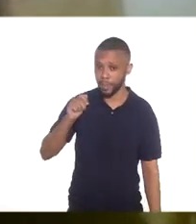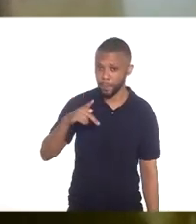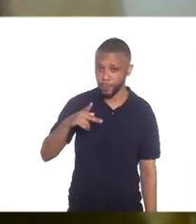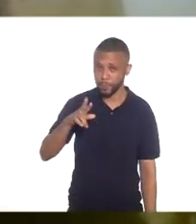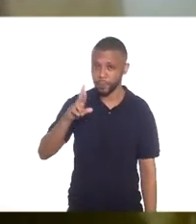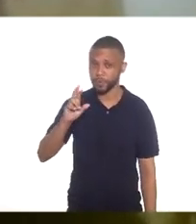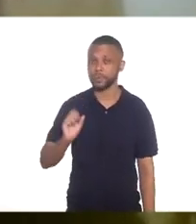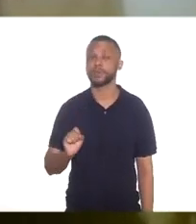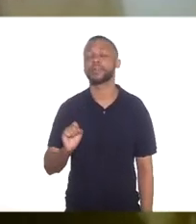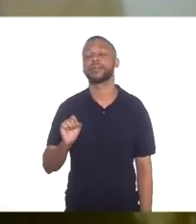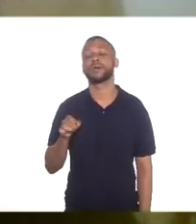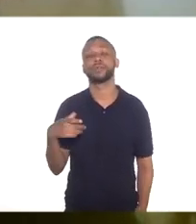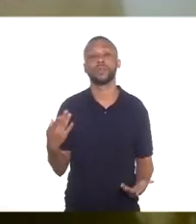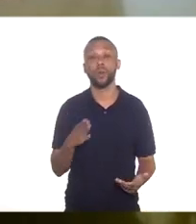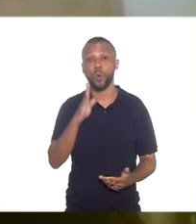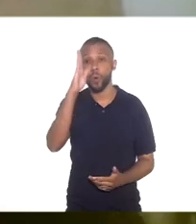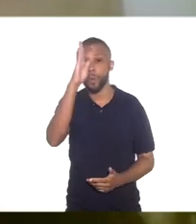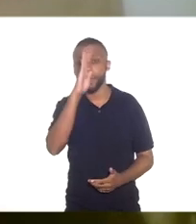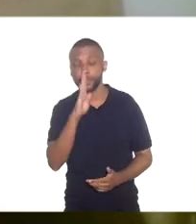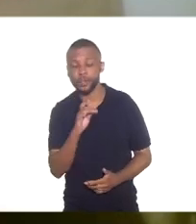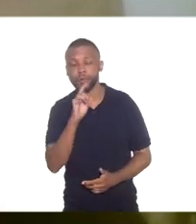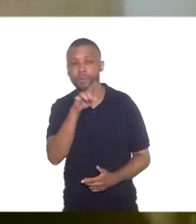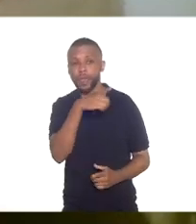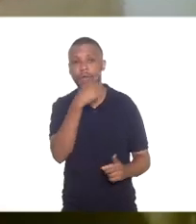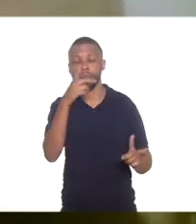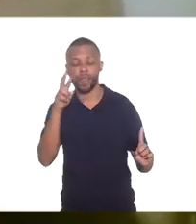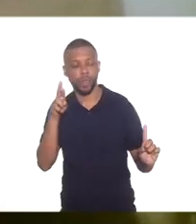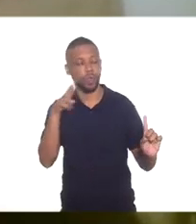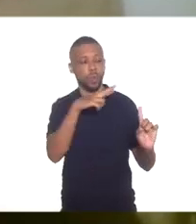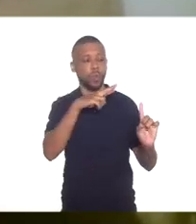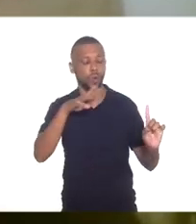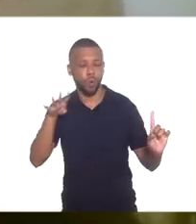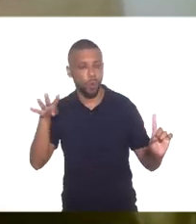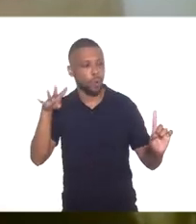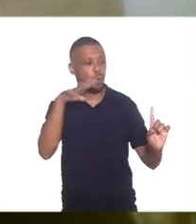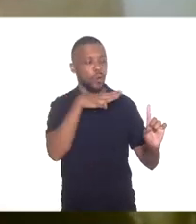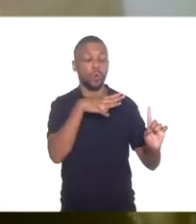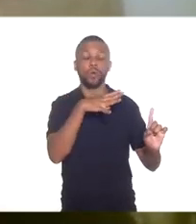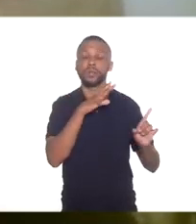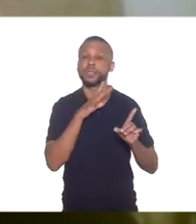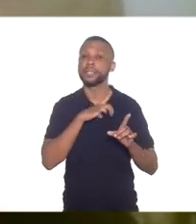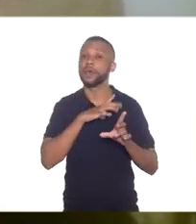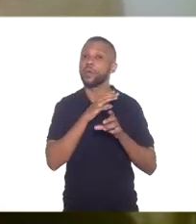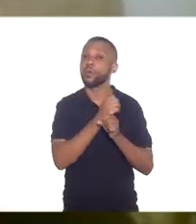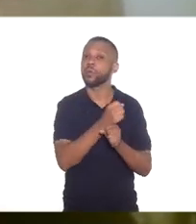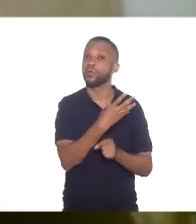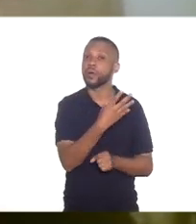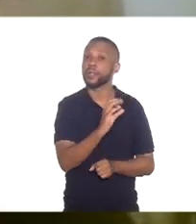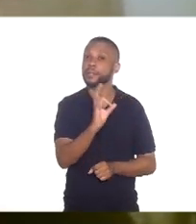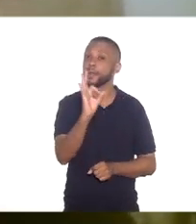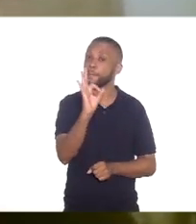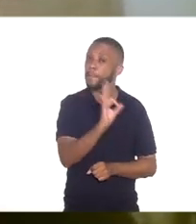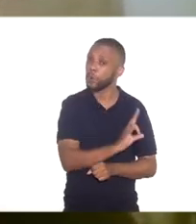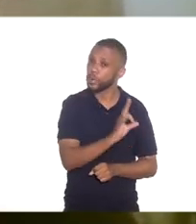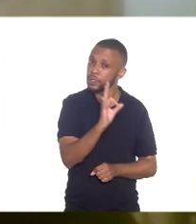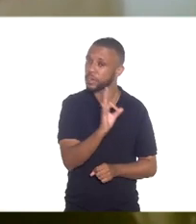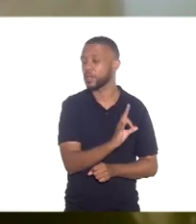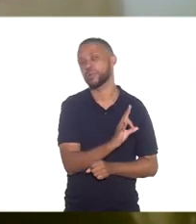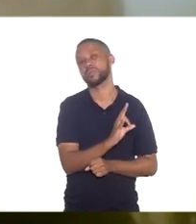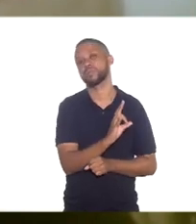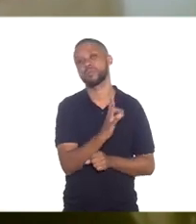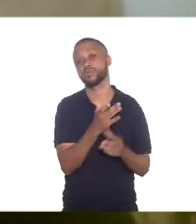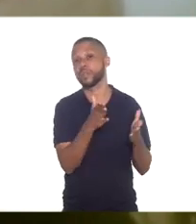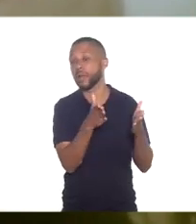o Brasil era palco de 40% das encomendas deles há muitos